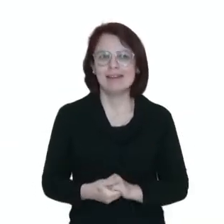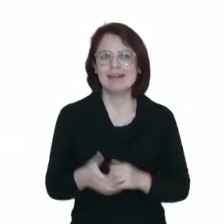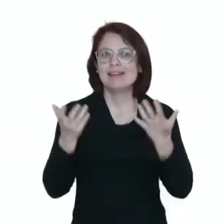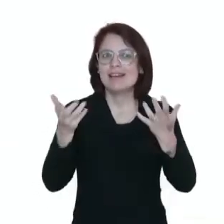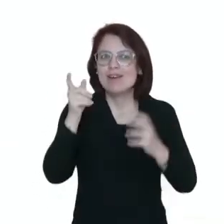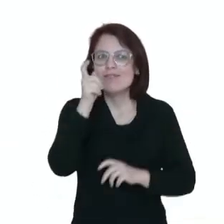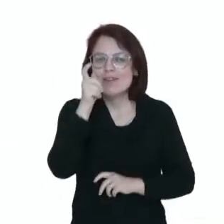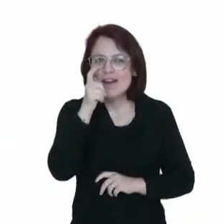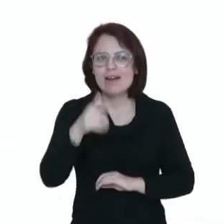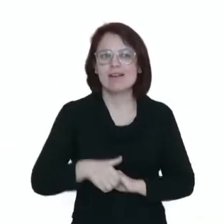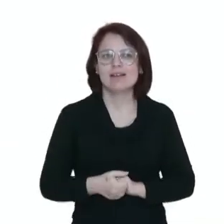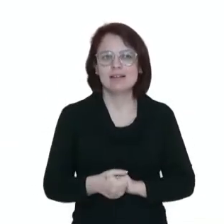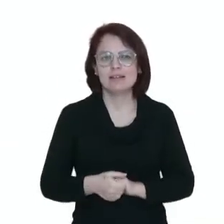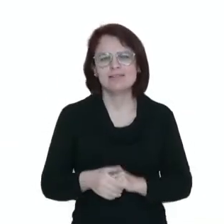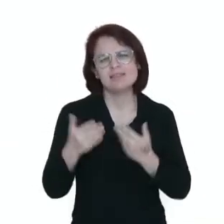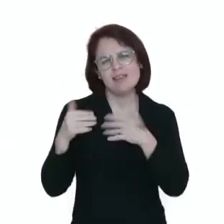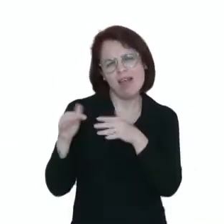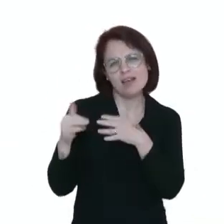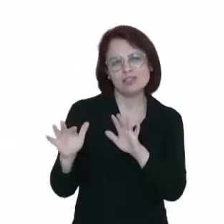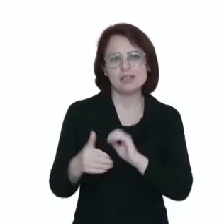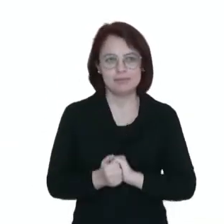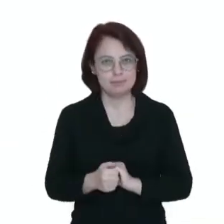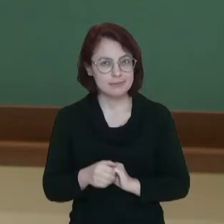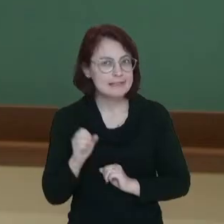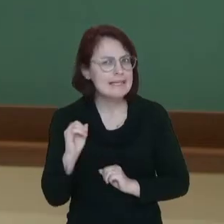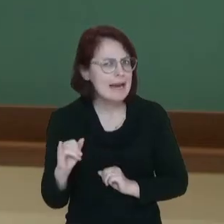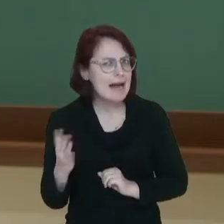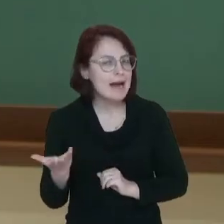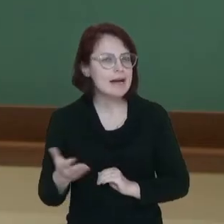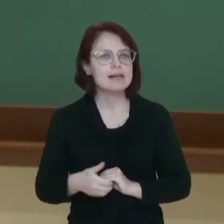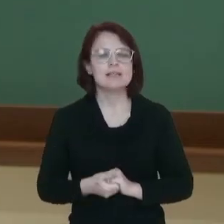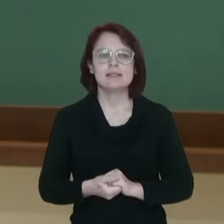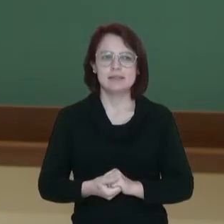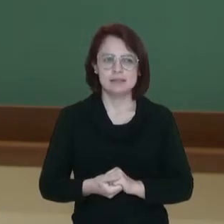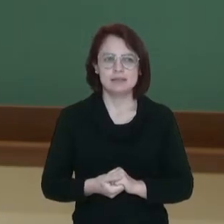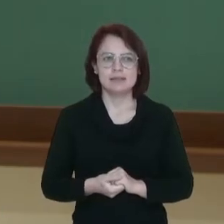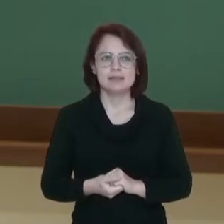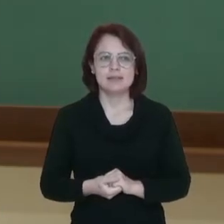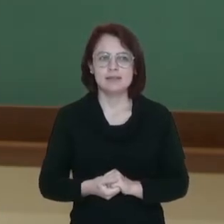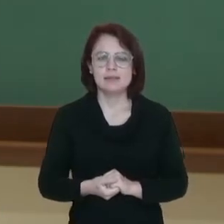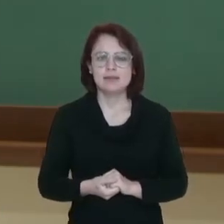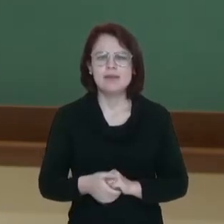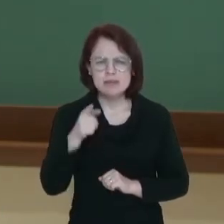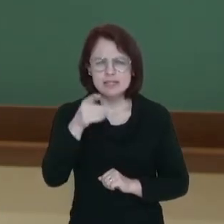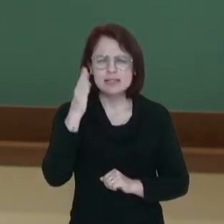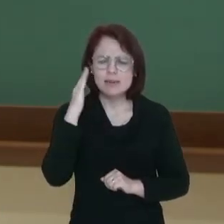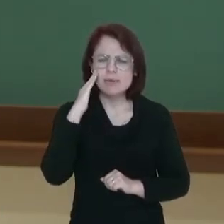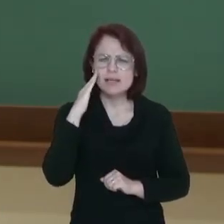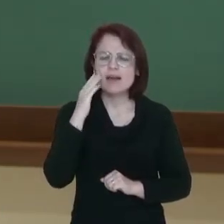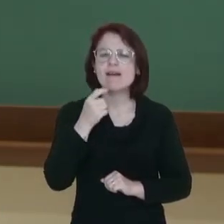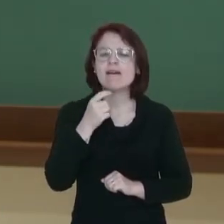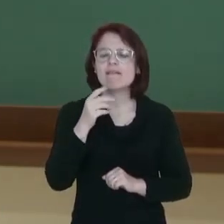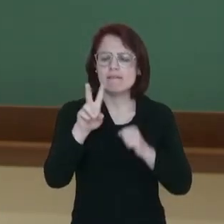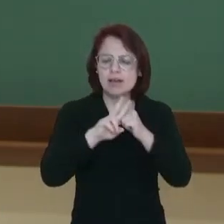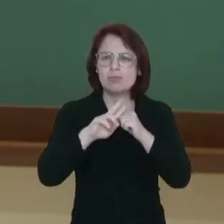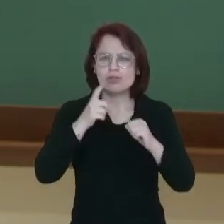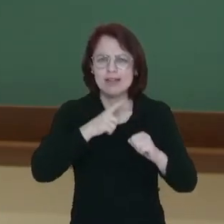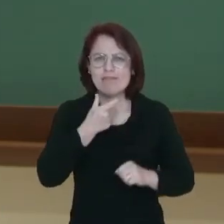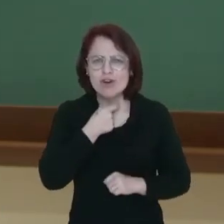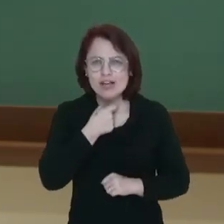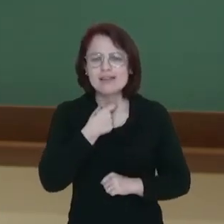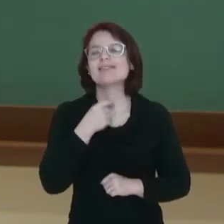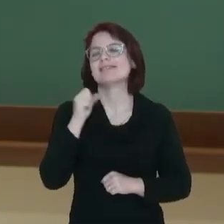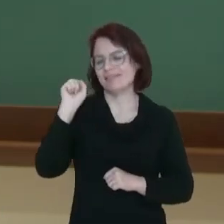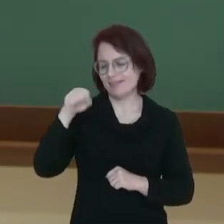Deixe estar. Será? Então, observaram? E vocês sabiam que os verbos também têm voz?